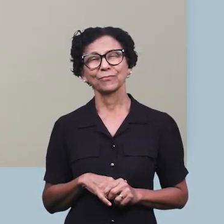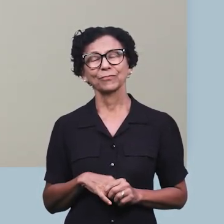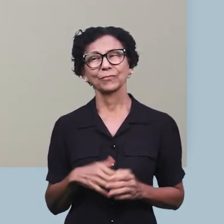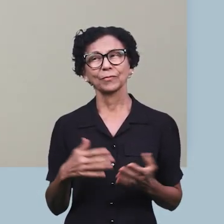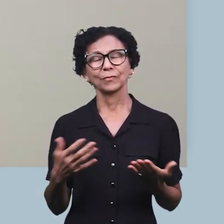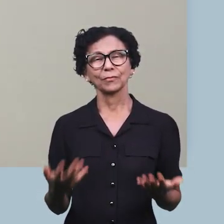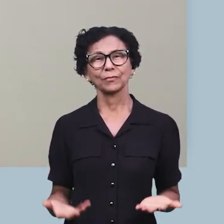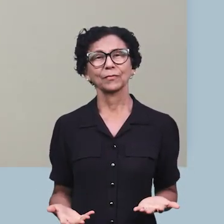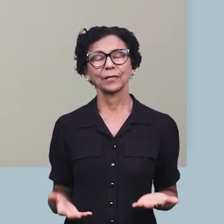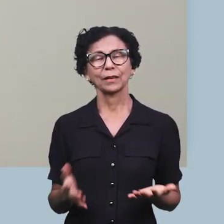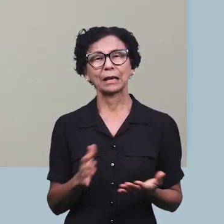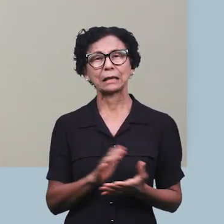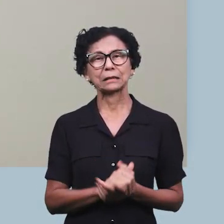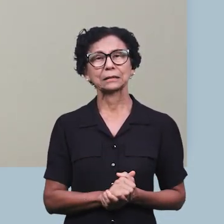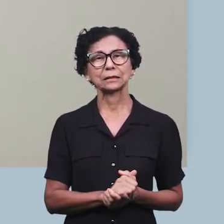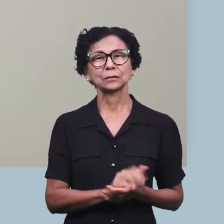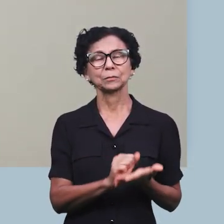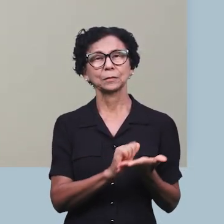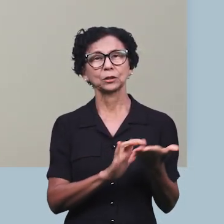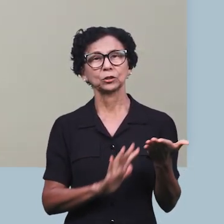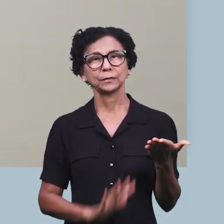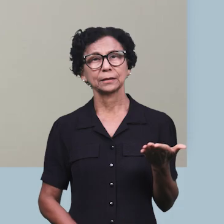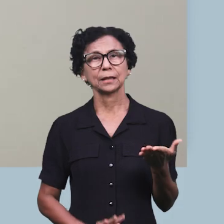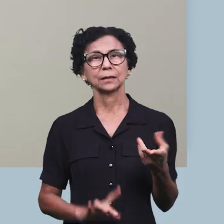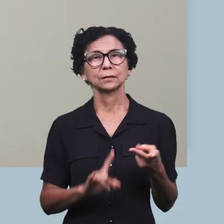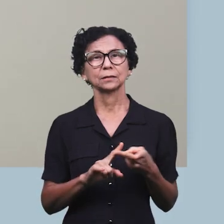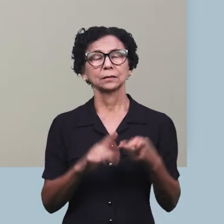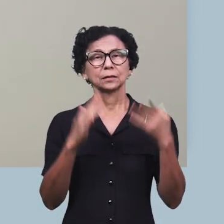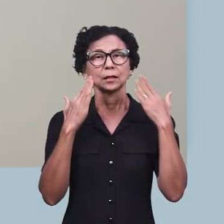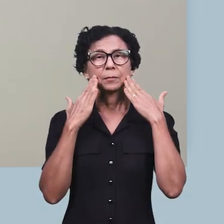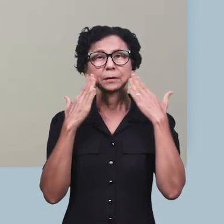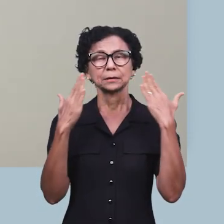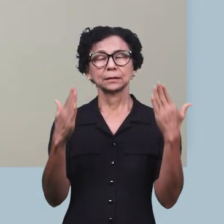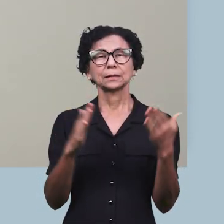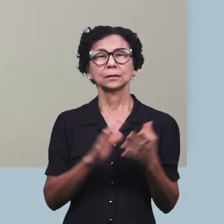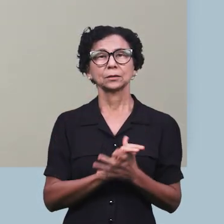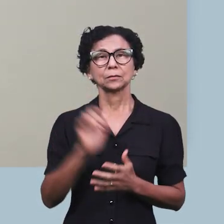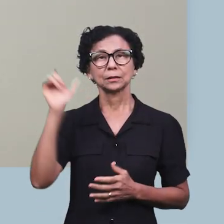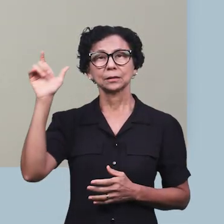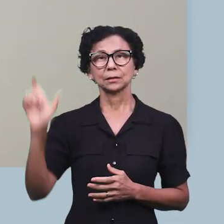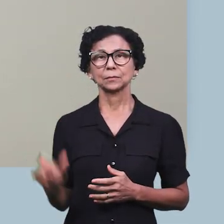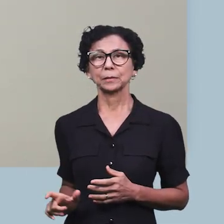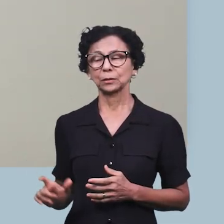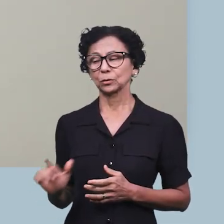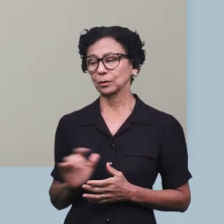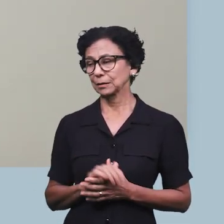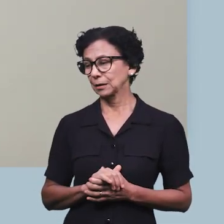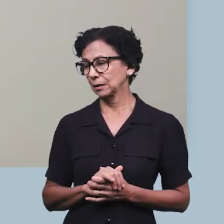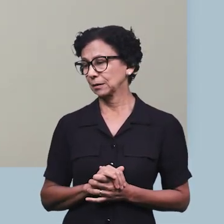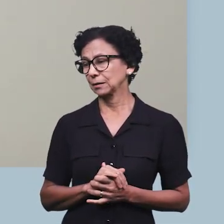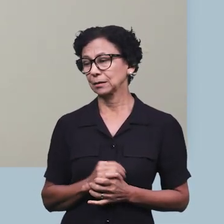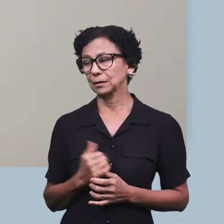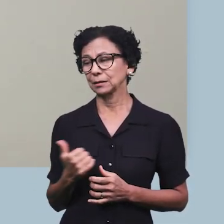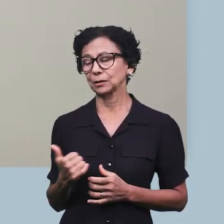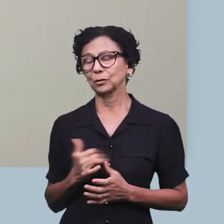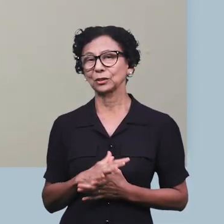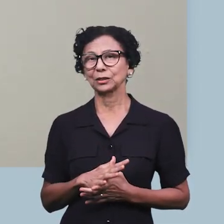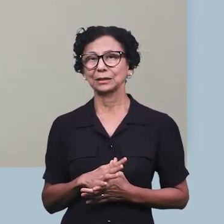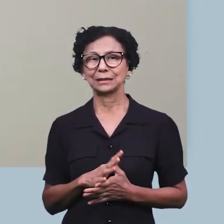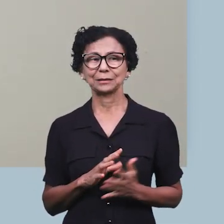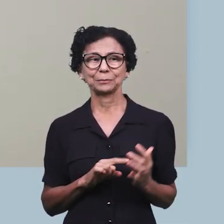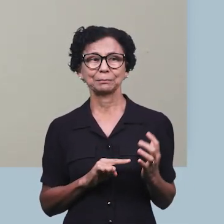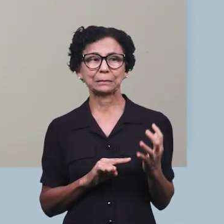uma atividade ou fazer uma apresentação. Às vezes a pessoa fica do nosso lado ali, né? E nós temos aquela